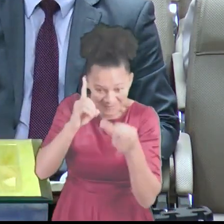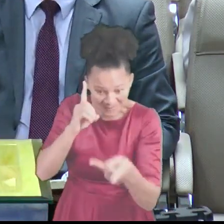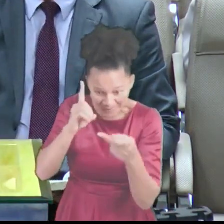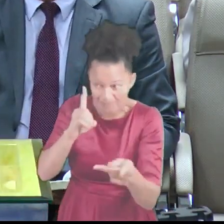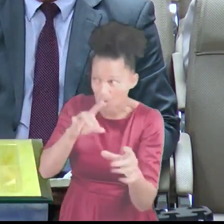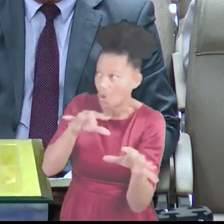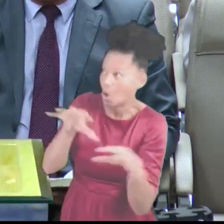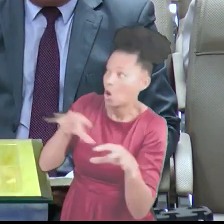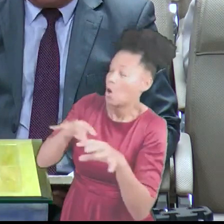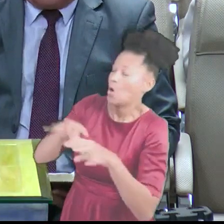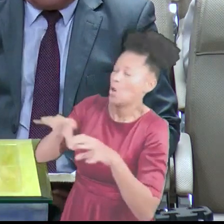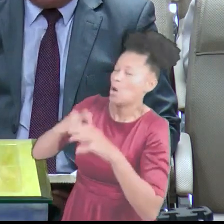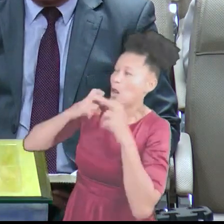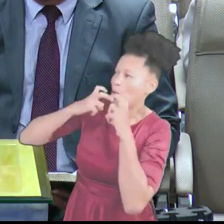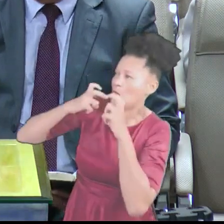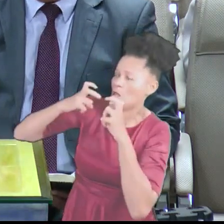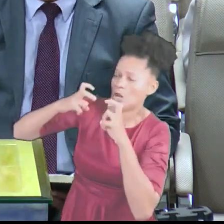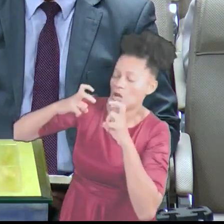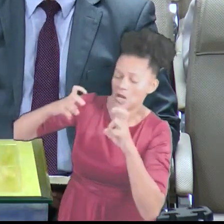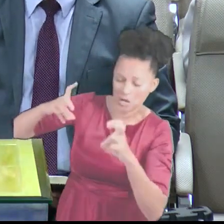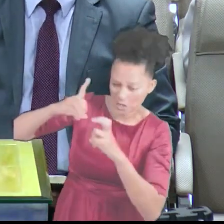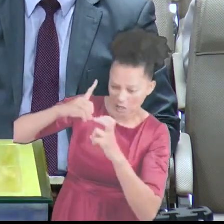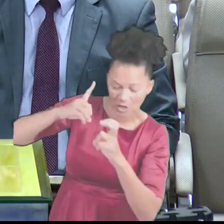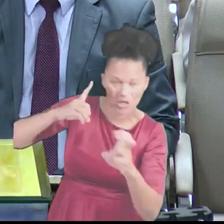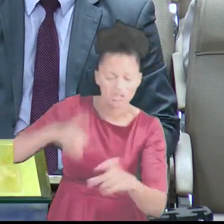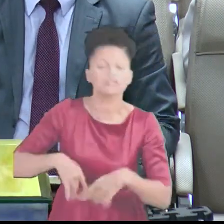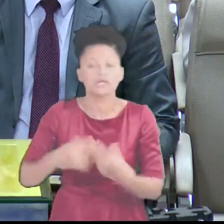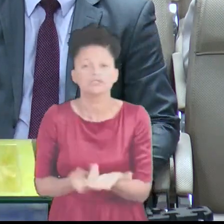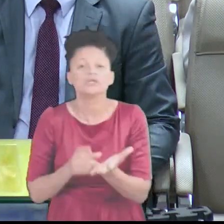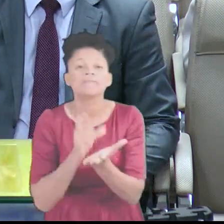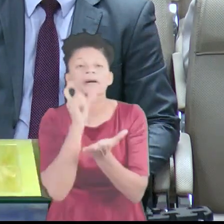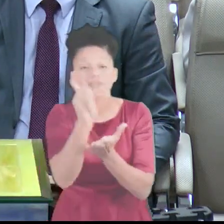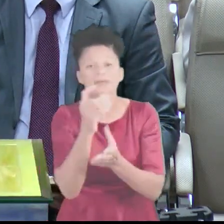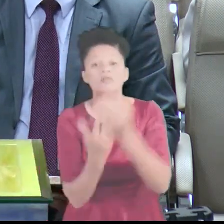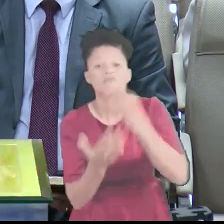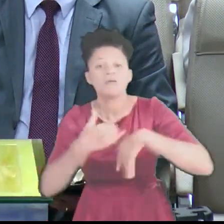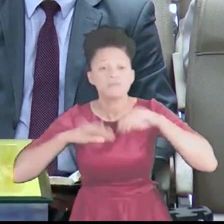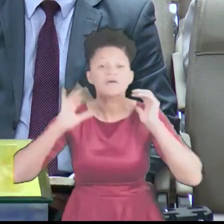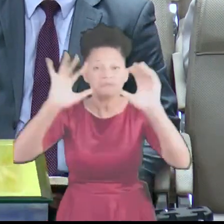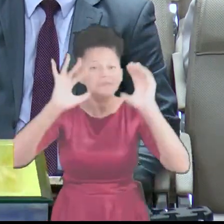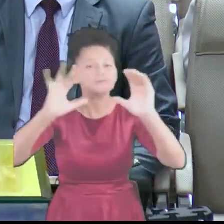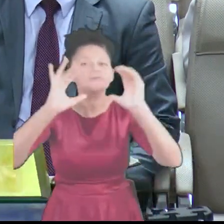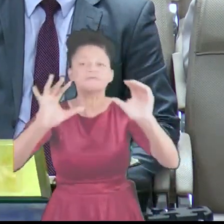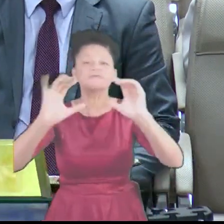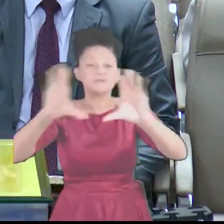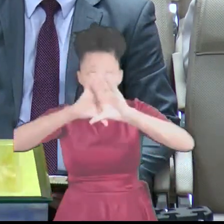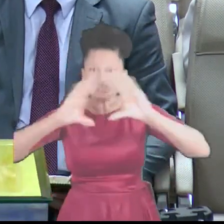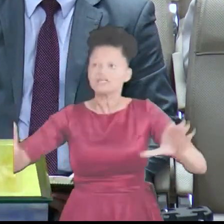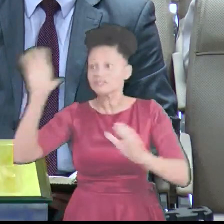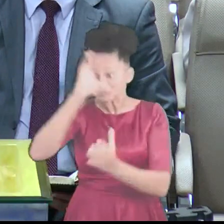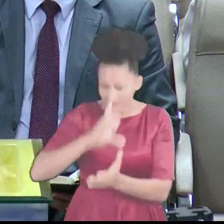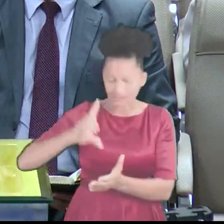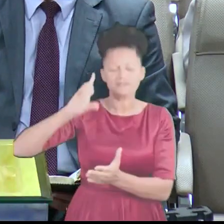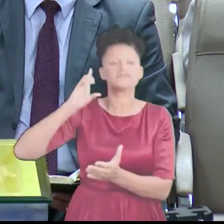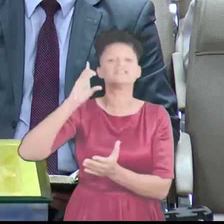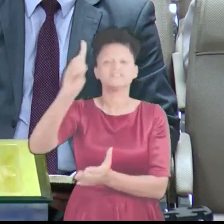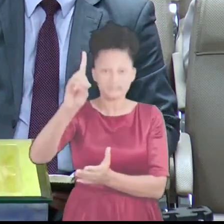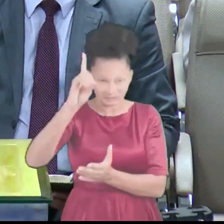o bradar de Deus. E deixa eu liberar uma palavra. Levanta a mão para o céu. Deus